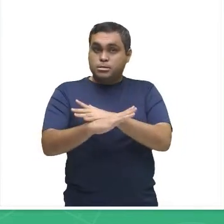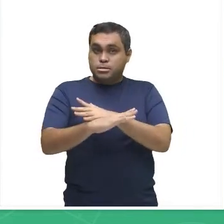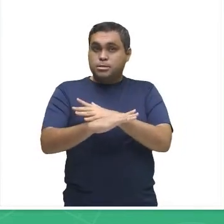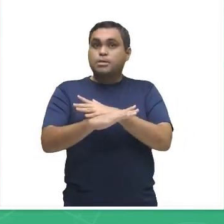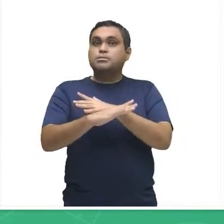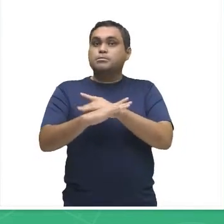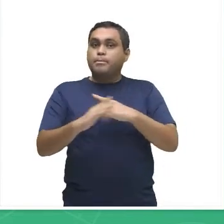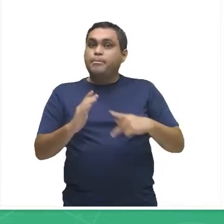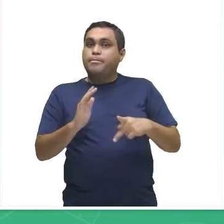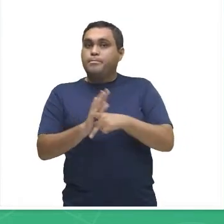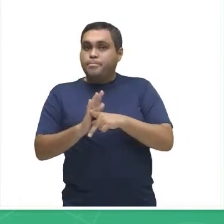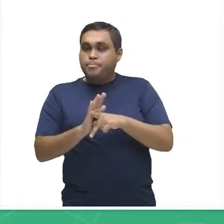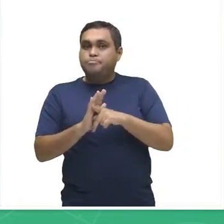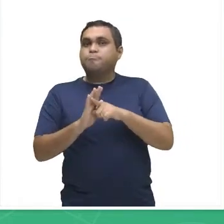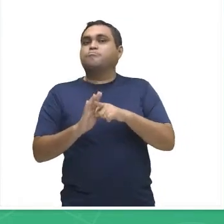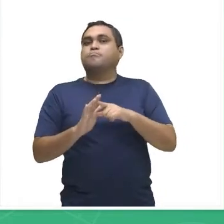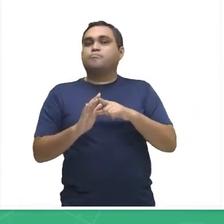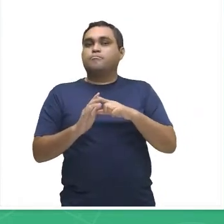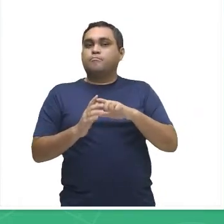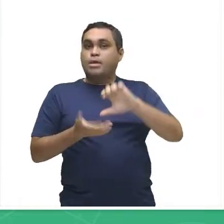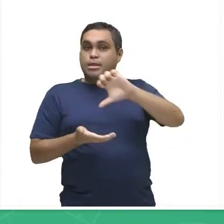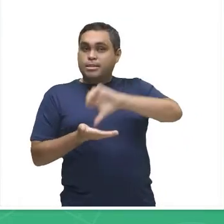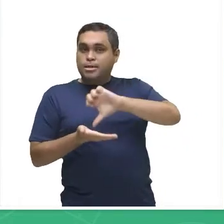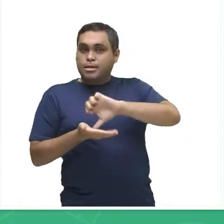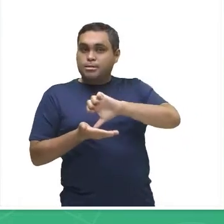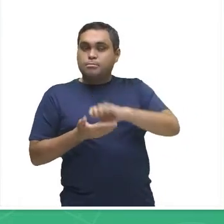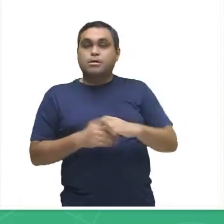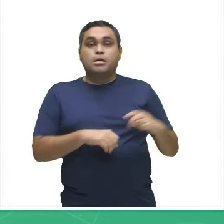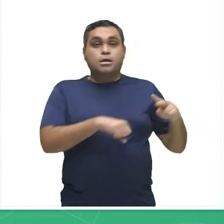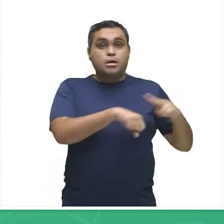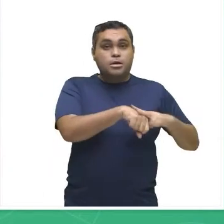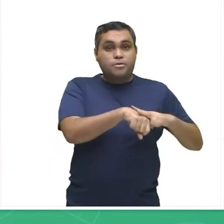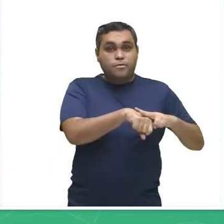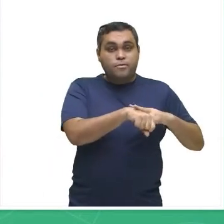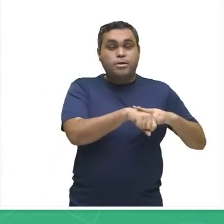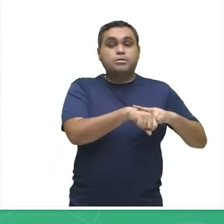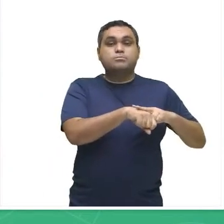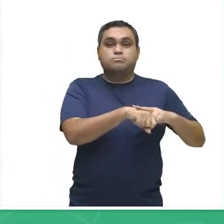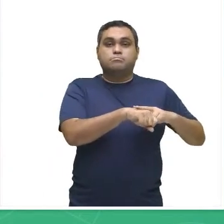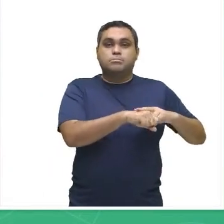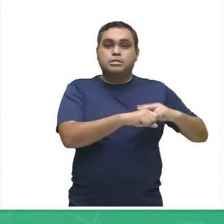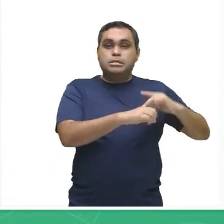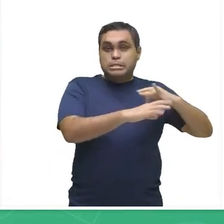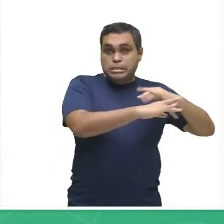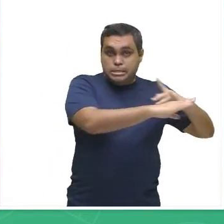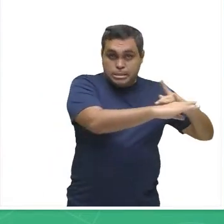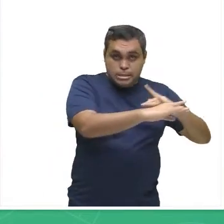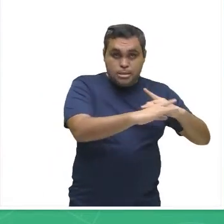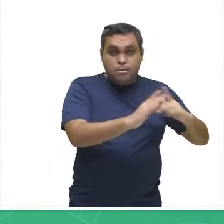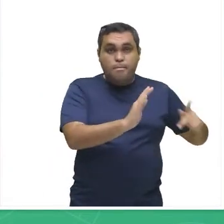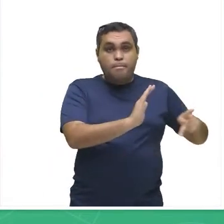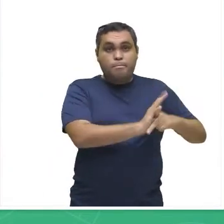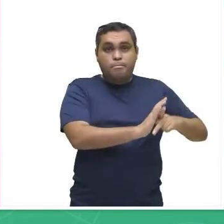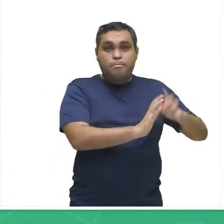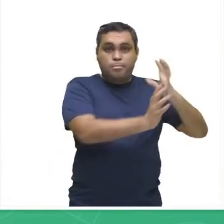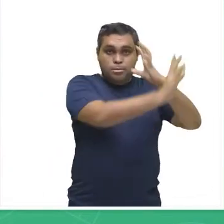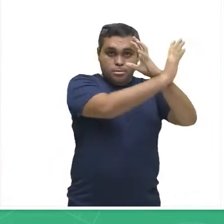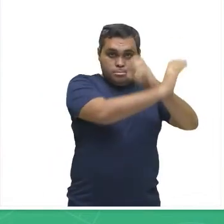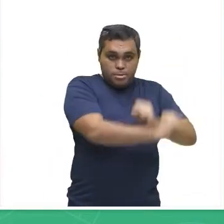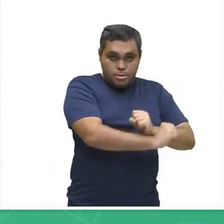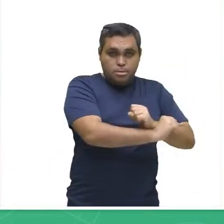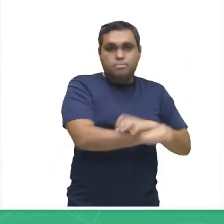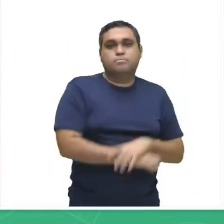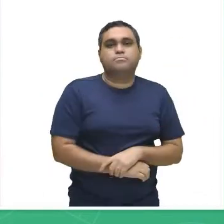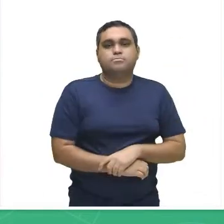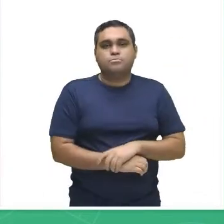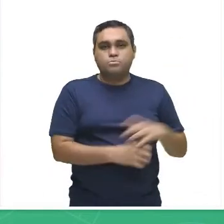Atenas e em verde as cidades lideradas por Esparta, certo? a gente vai ver aqui uma divisão